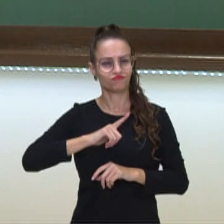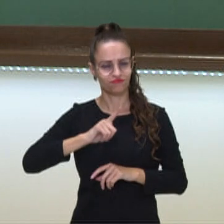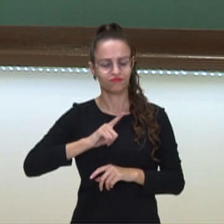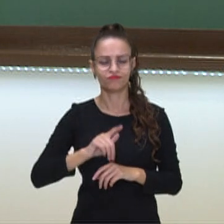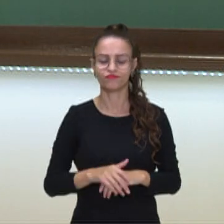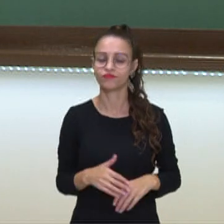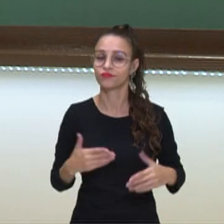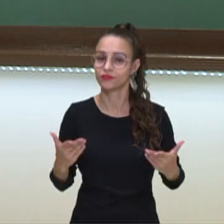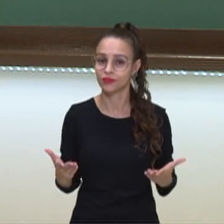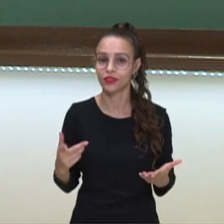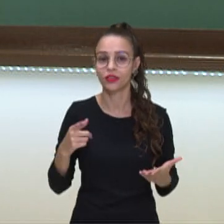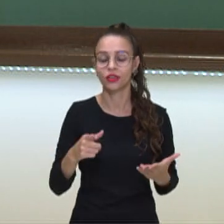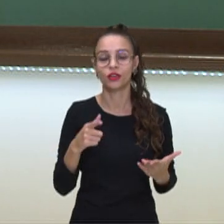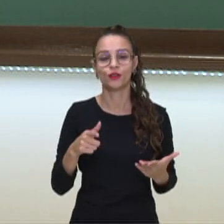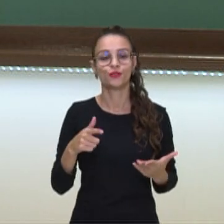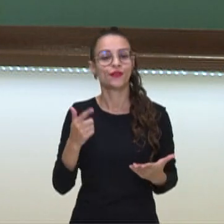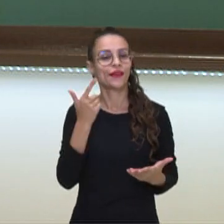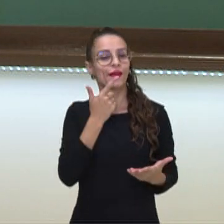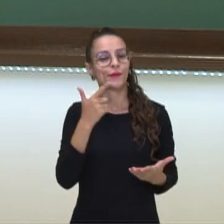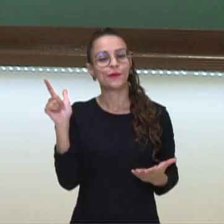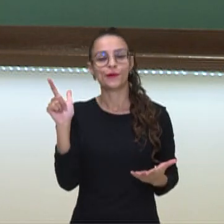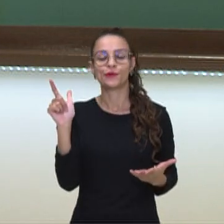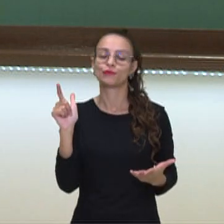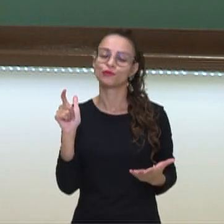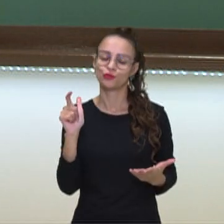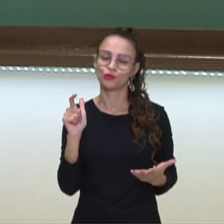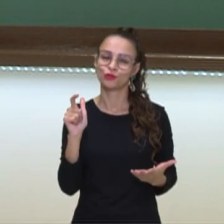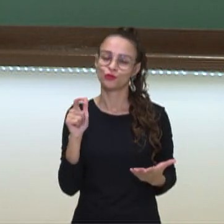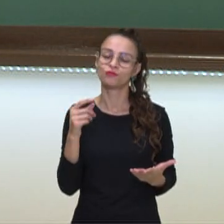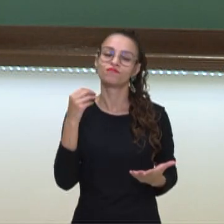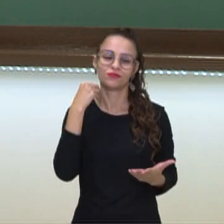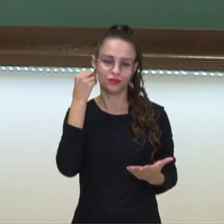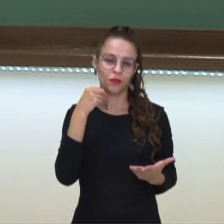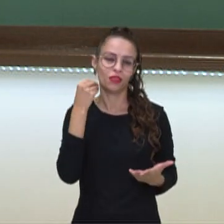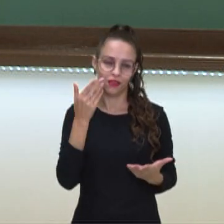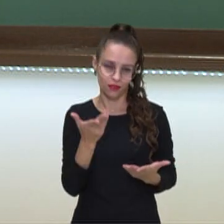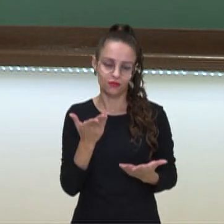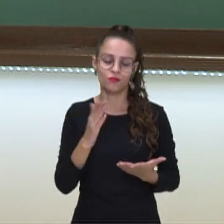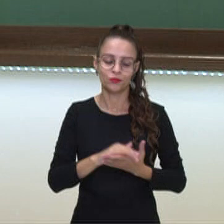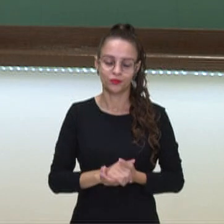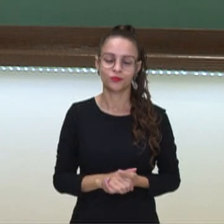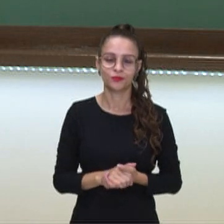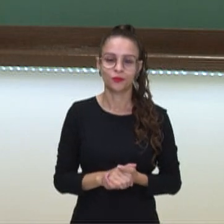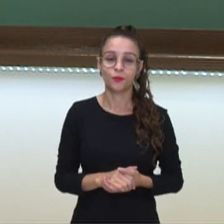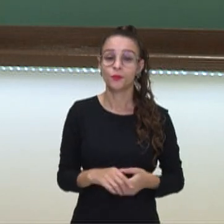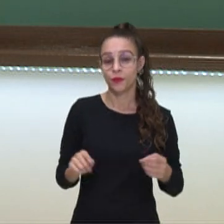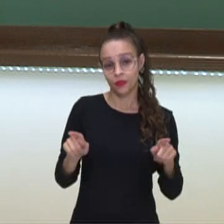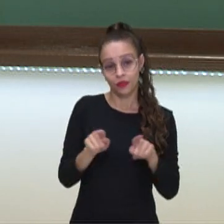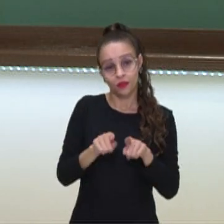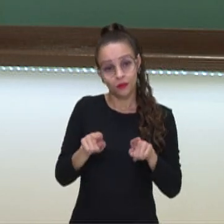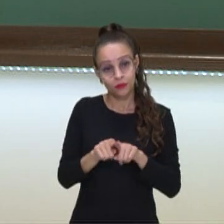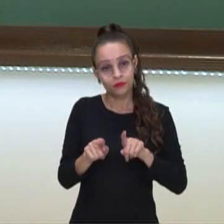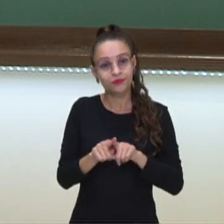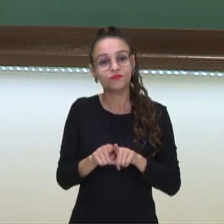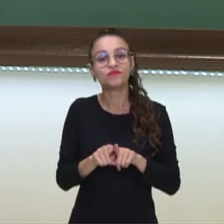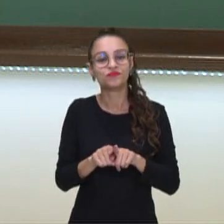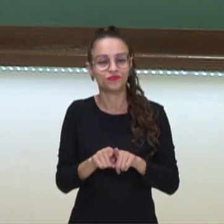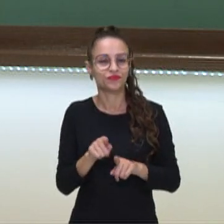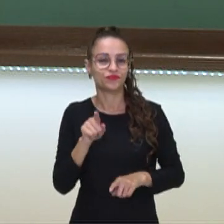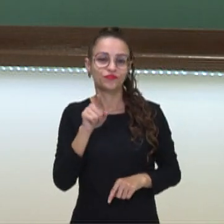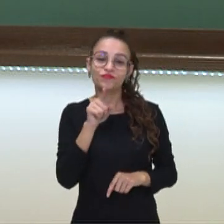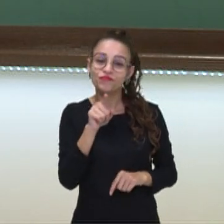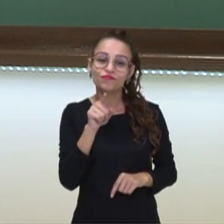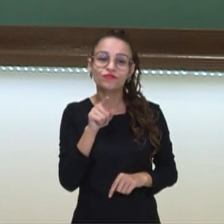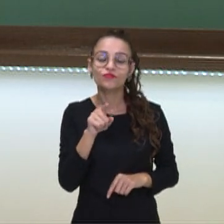estádios. Isso causa uma outra impressão da partida, tá? Além disso, você tem o